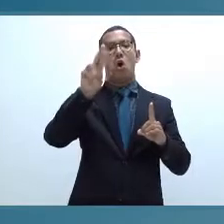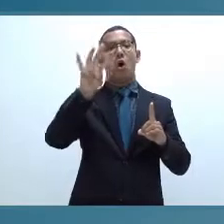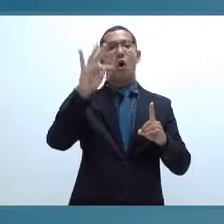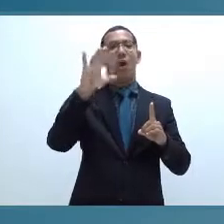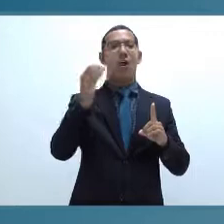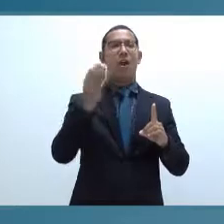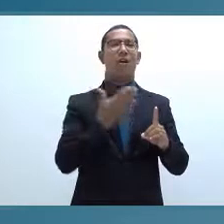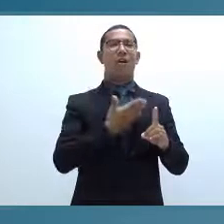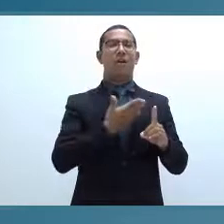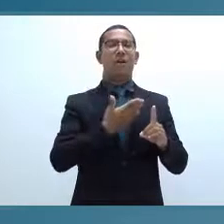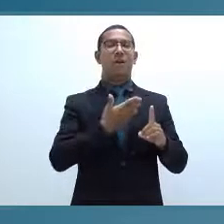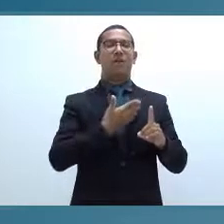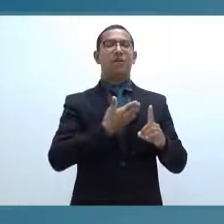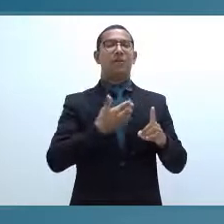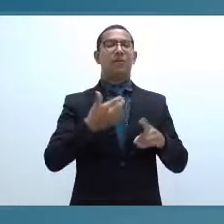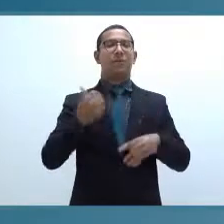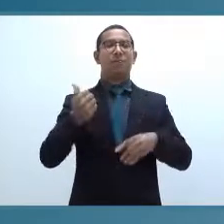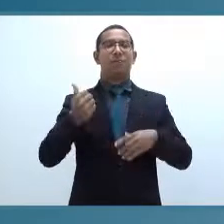colegas, entendo que,